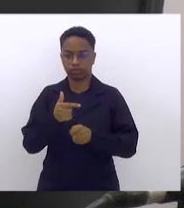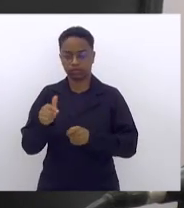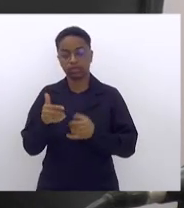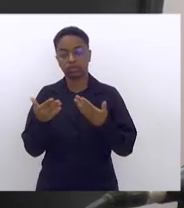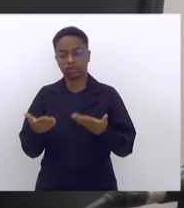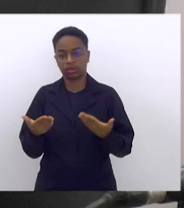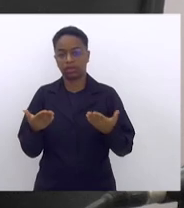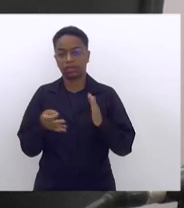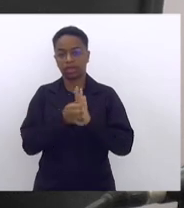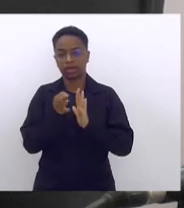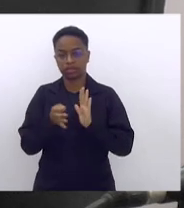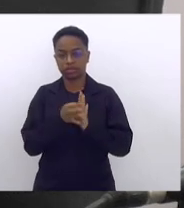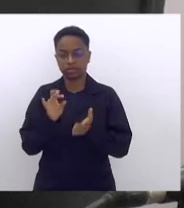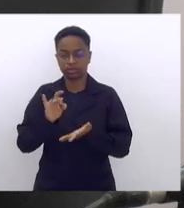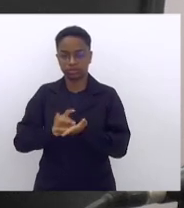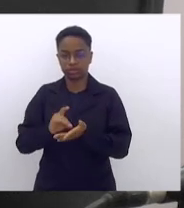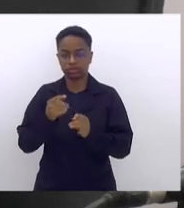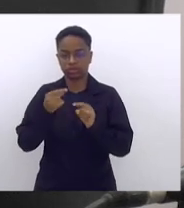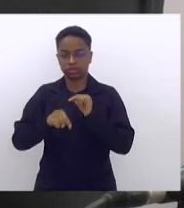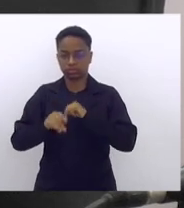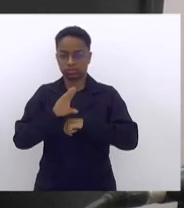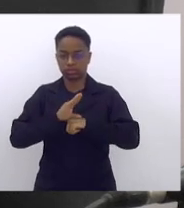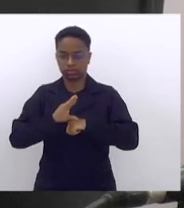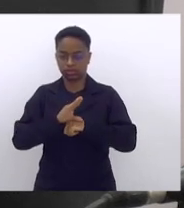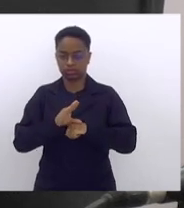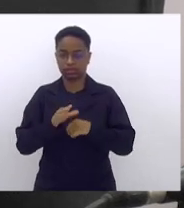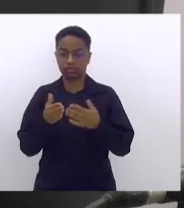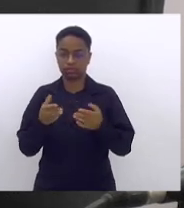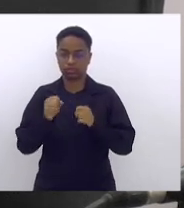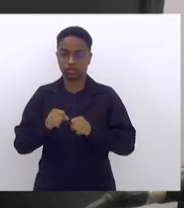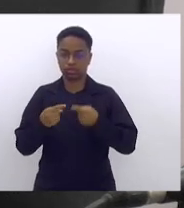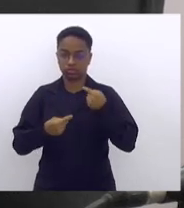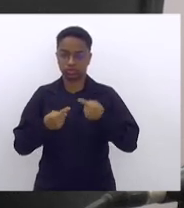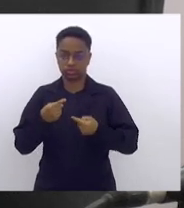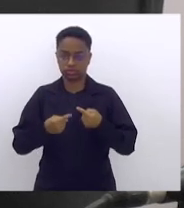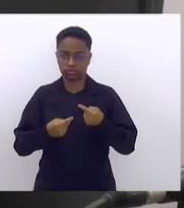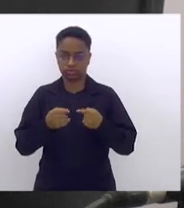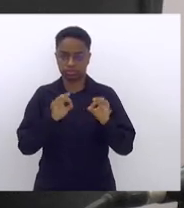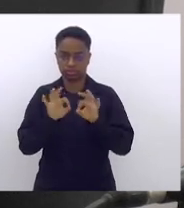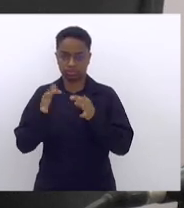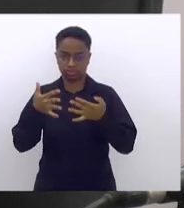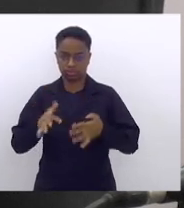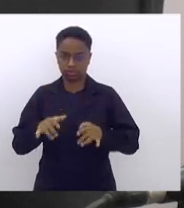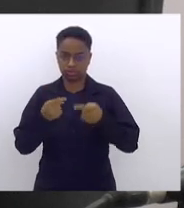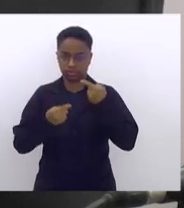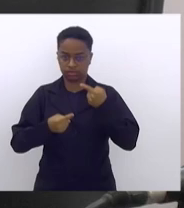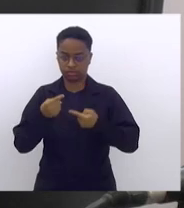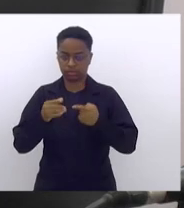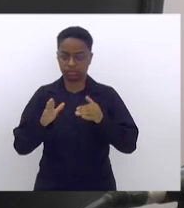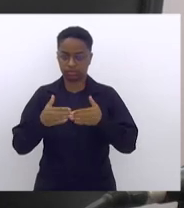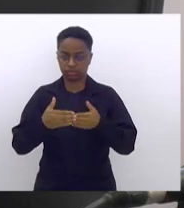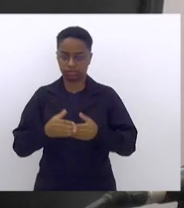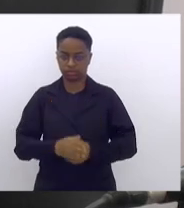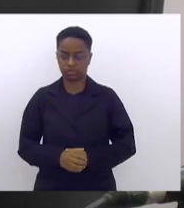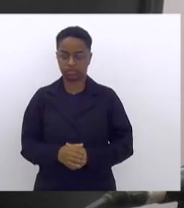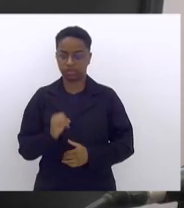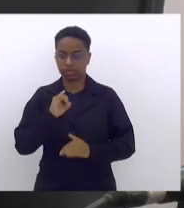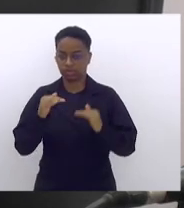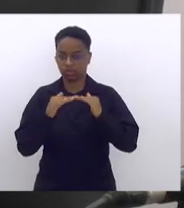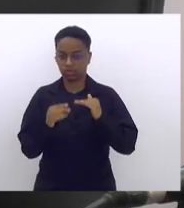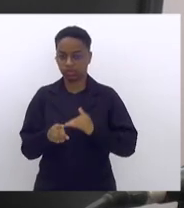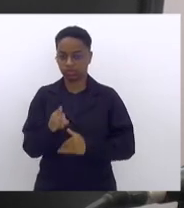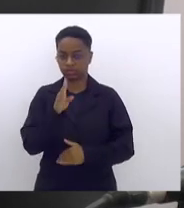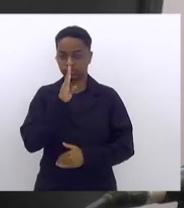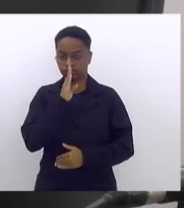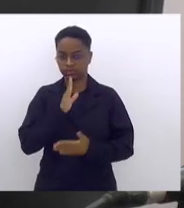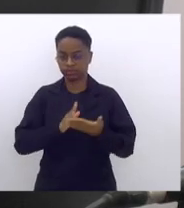parecer original é pela inconstitucionalidade. Em discussão. Não havendo quem queira discutir, encerrada a discussão. Senhores que aprovam, permaneçam